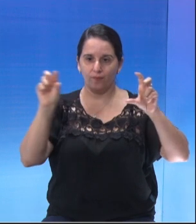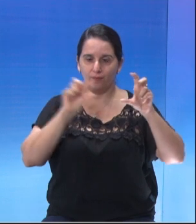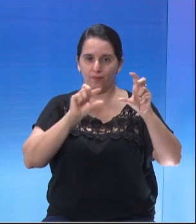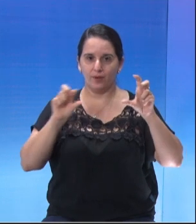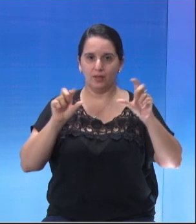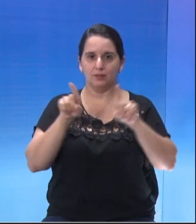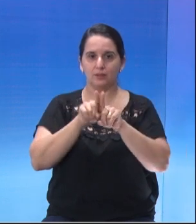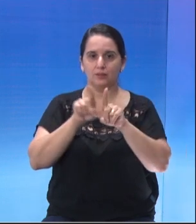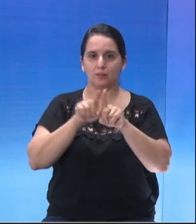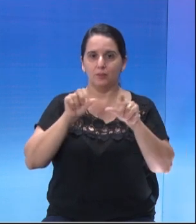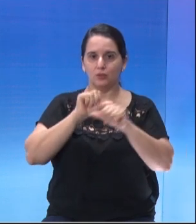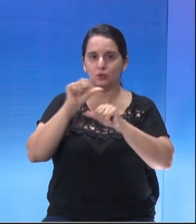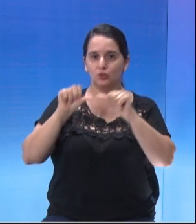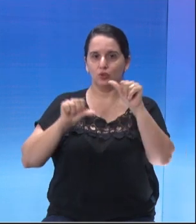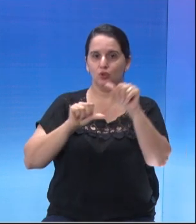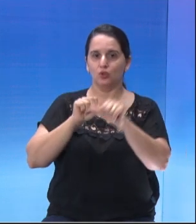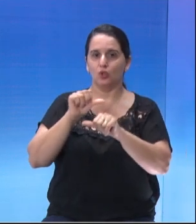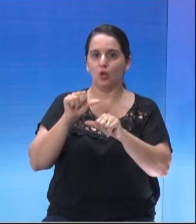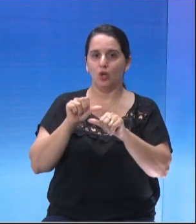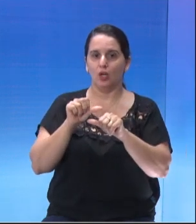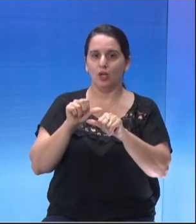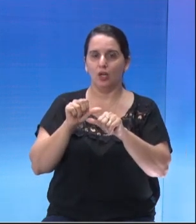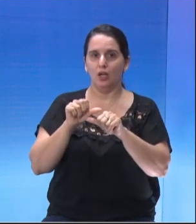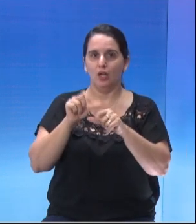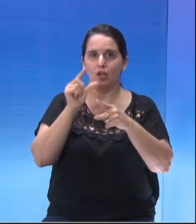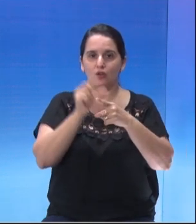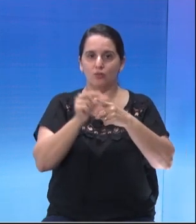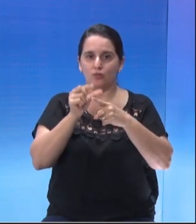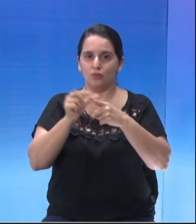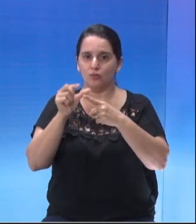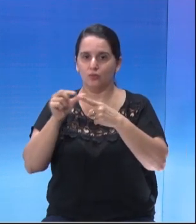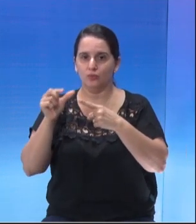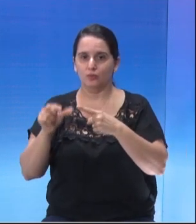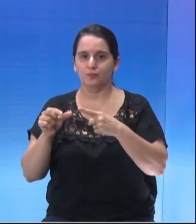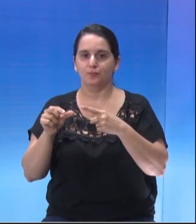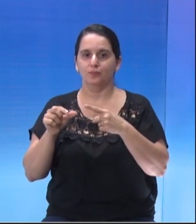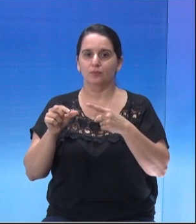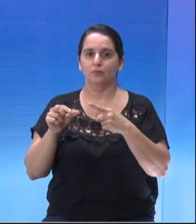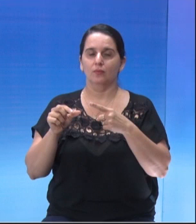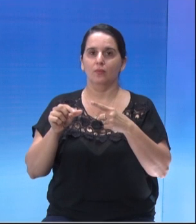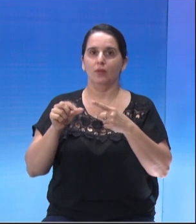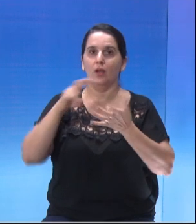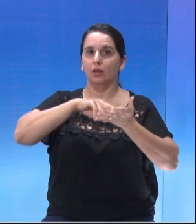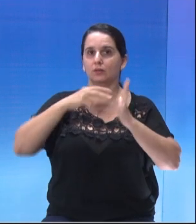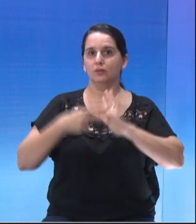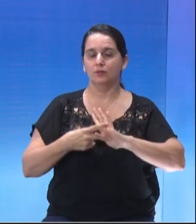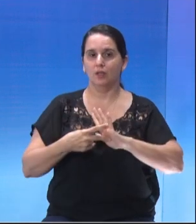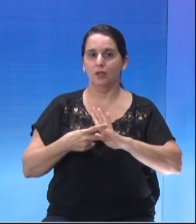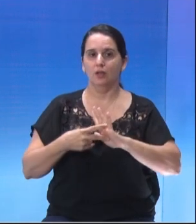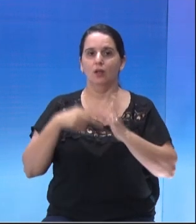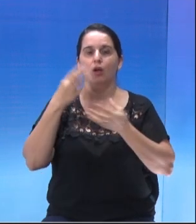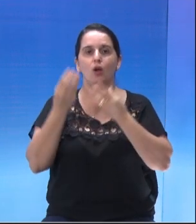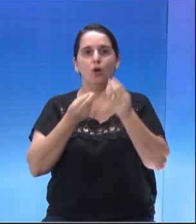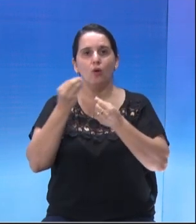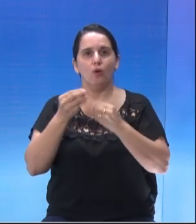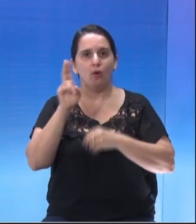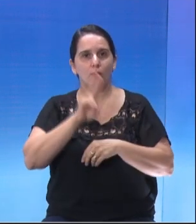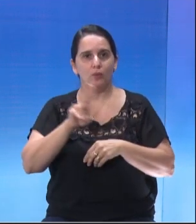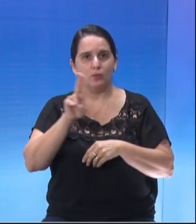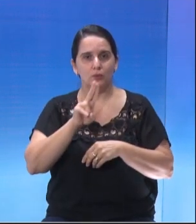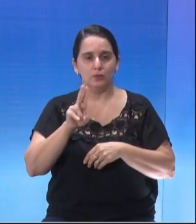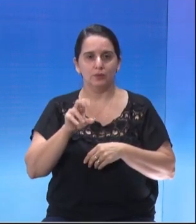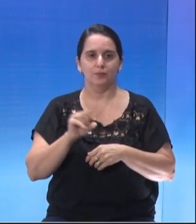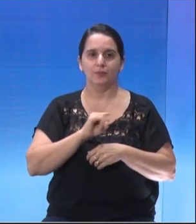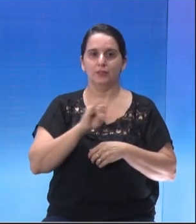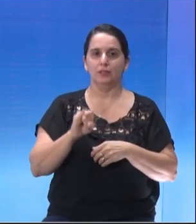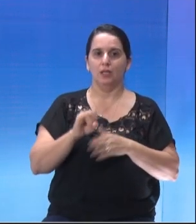erros fonéticos e sintáticos. Mas como o programa realmente funciona? Considerando o texto como uma